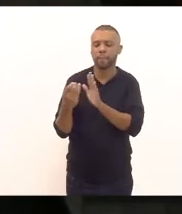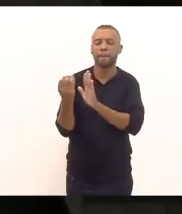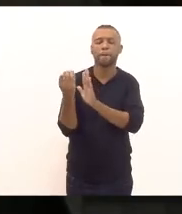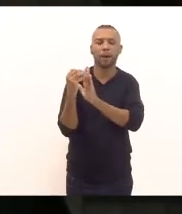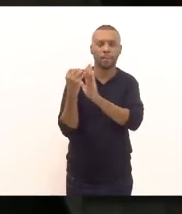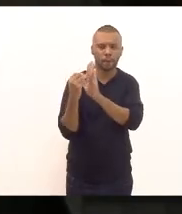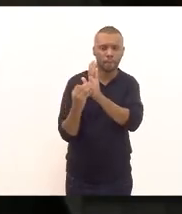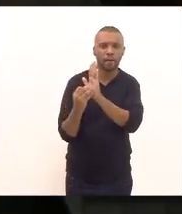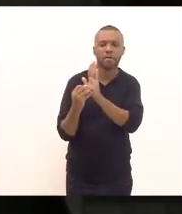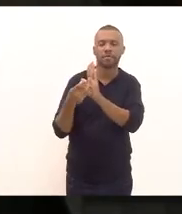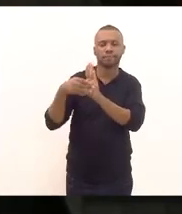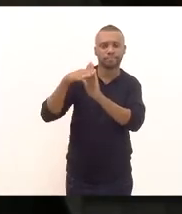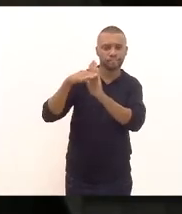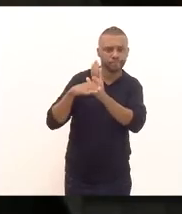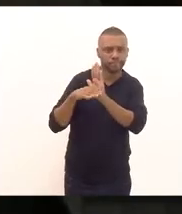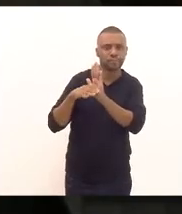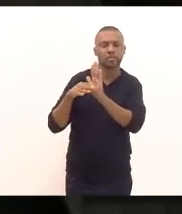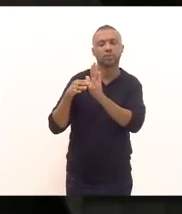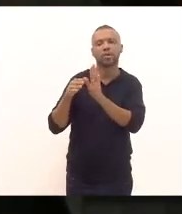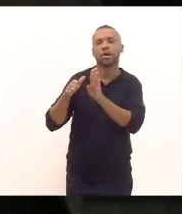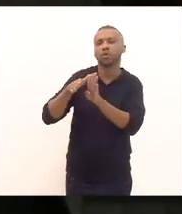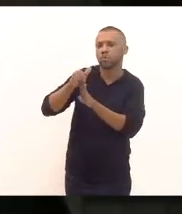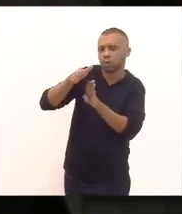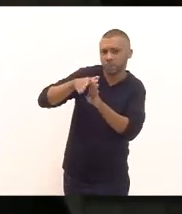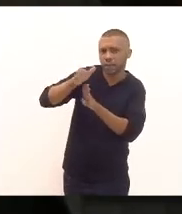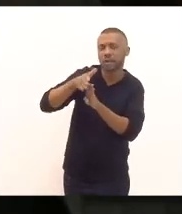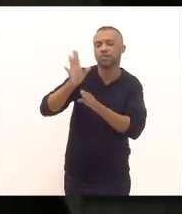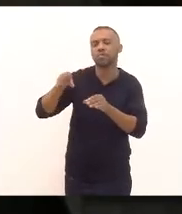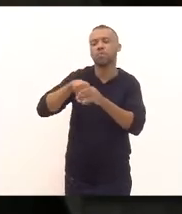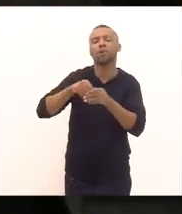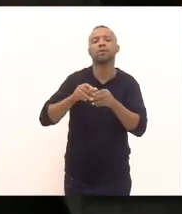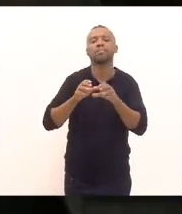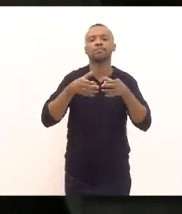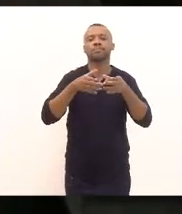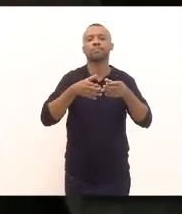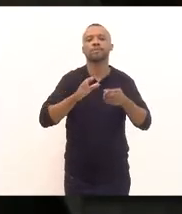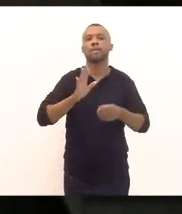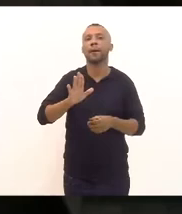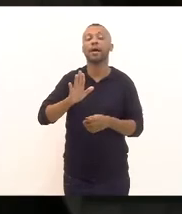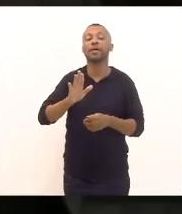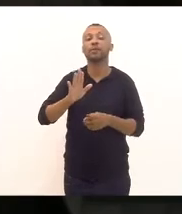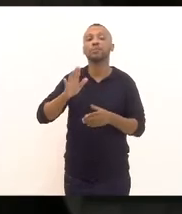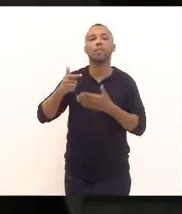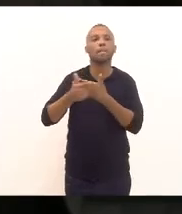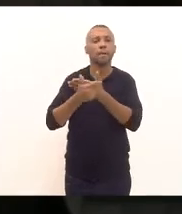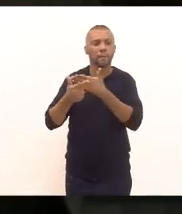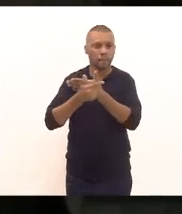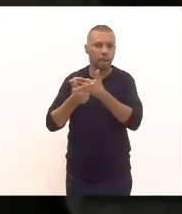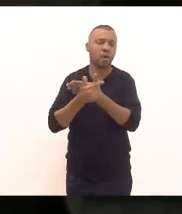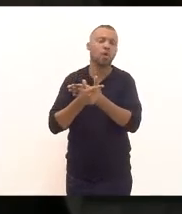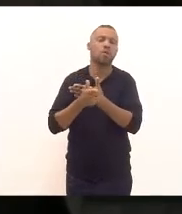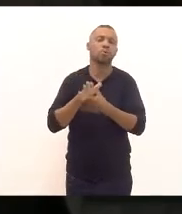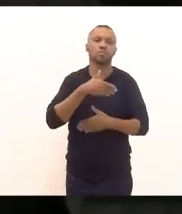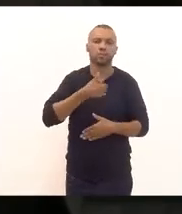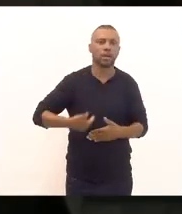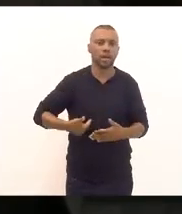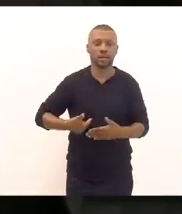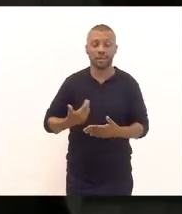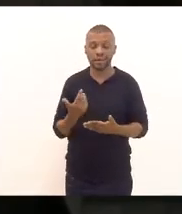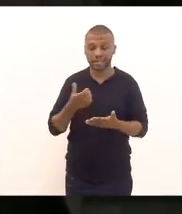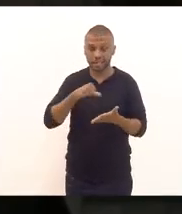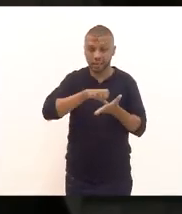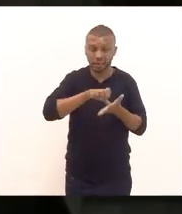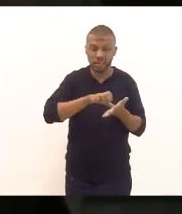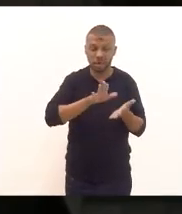dentro dos conselheiros dessas agências mas sobre o papel do estado que essas agências não são governo mas são